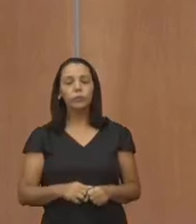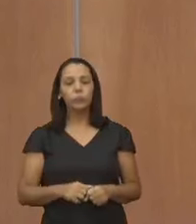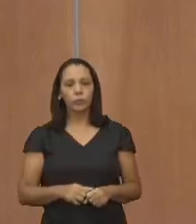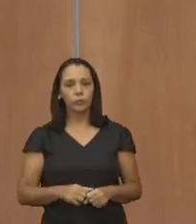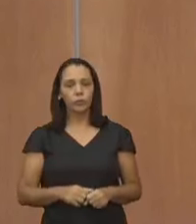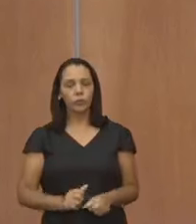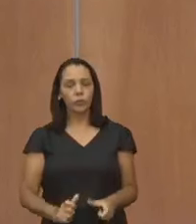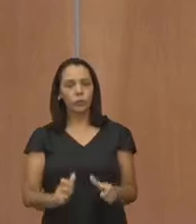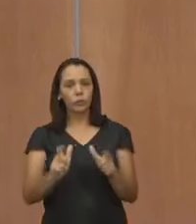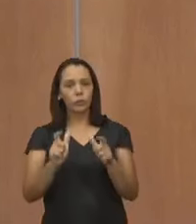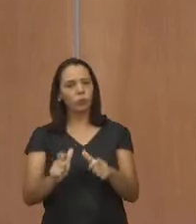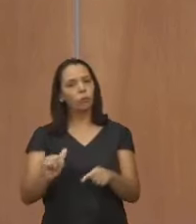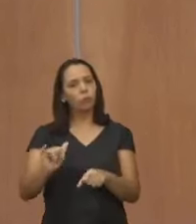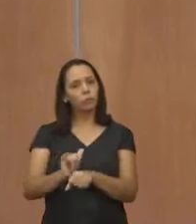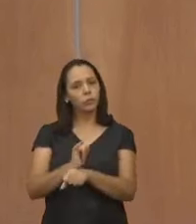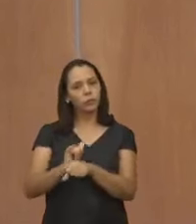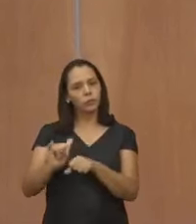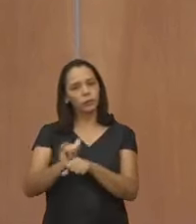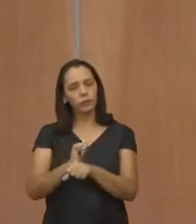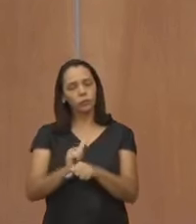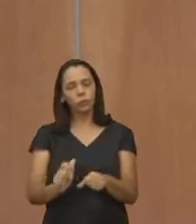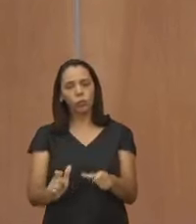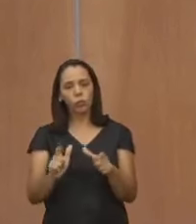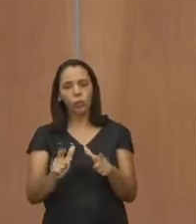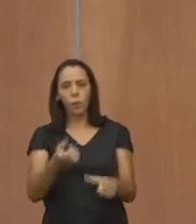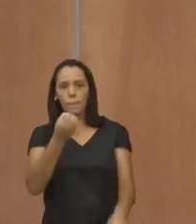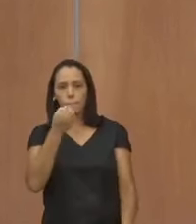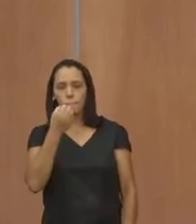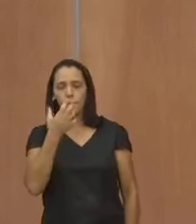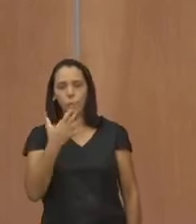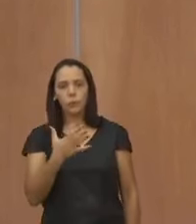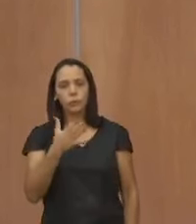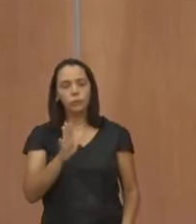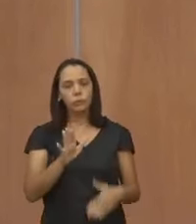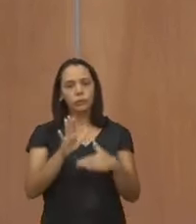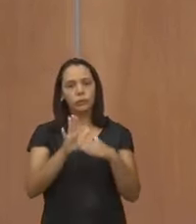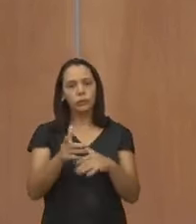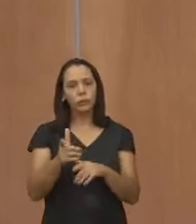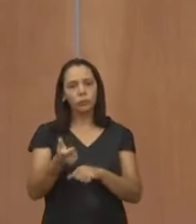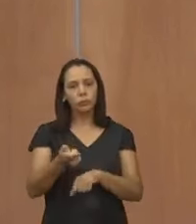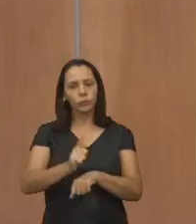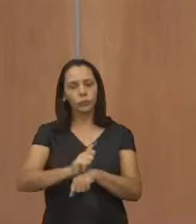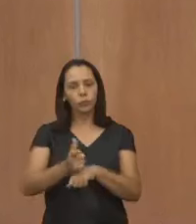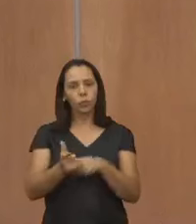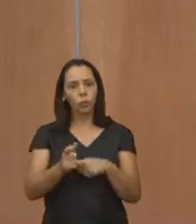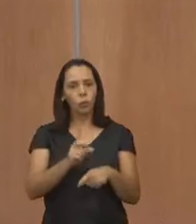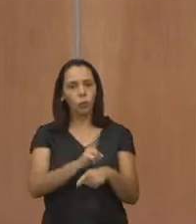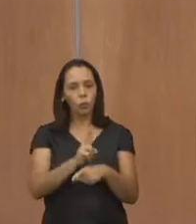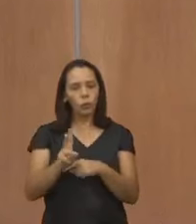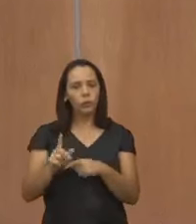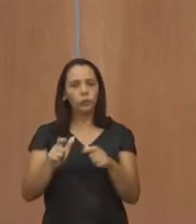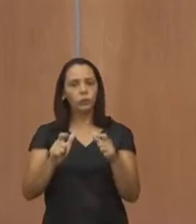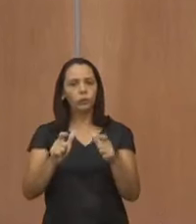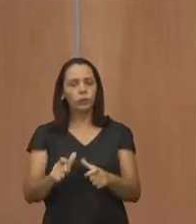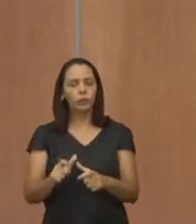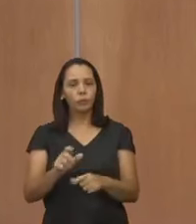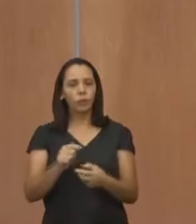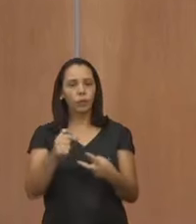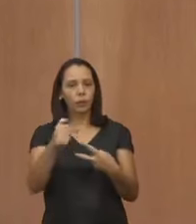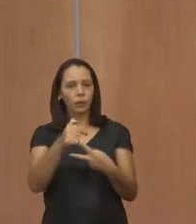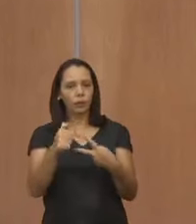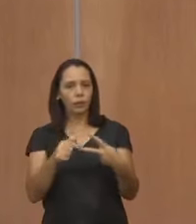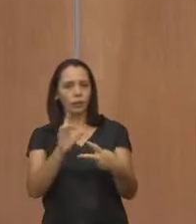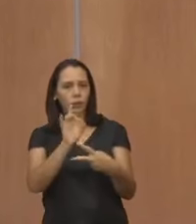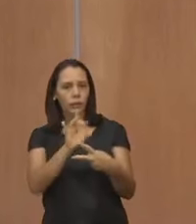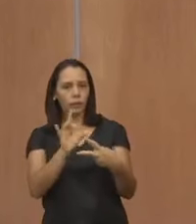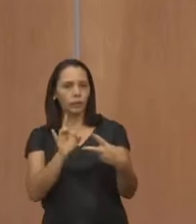Estrategicamente localizada para otimizar a gestão territorial, cada uma dessas subprefeituras terá capacidade